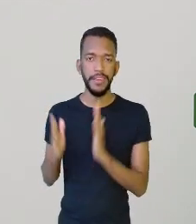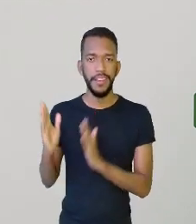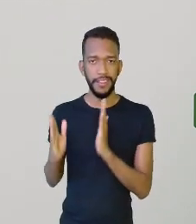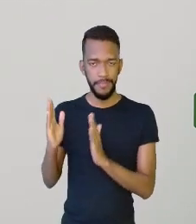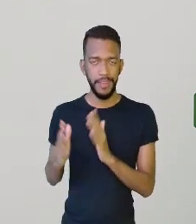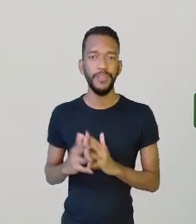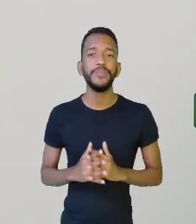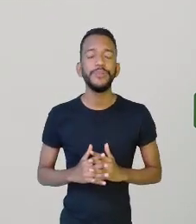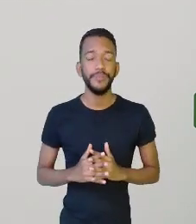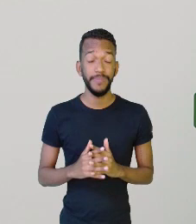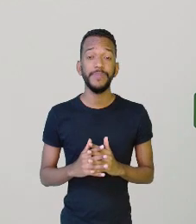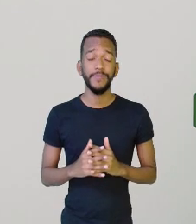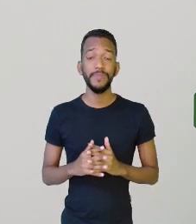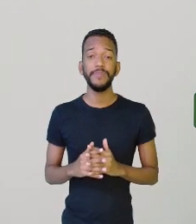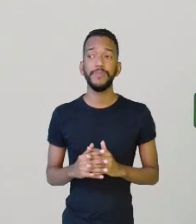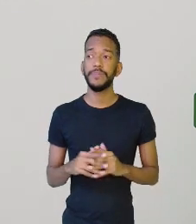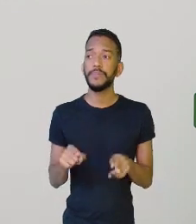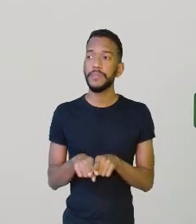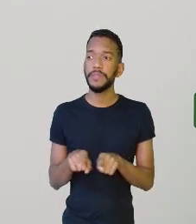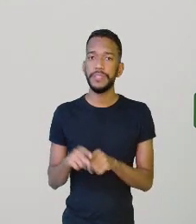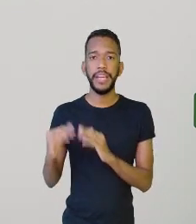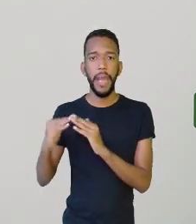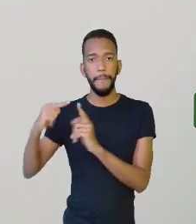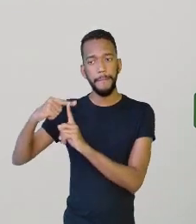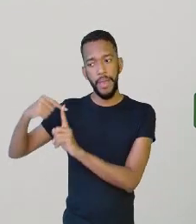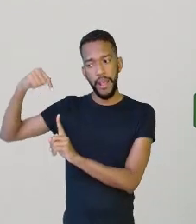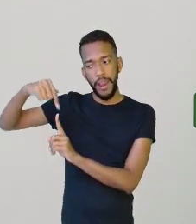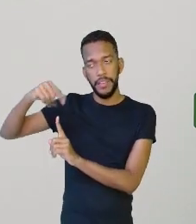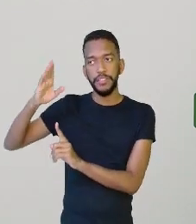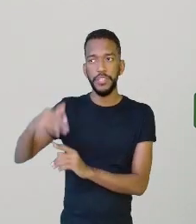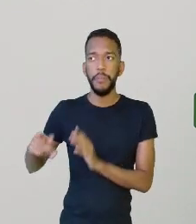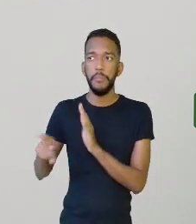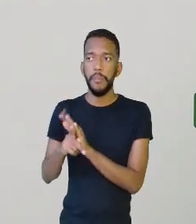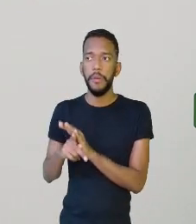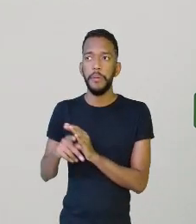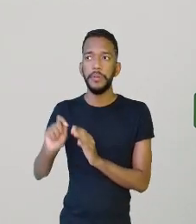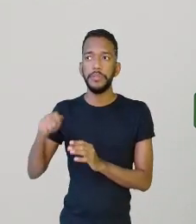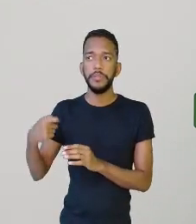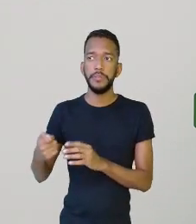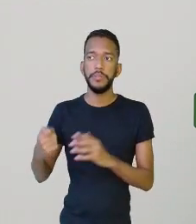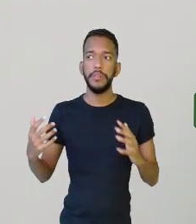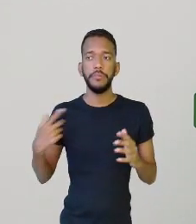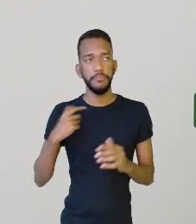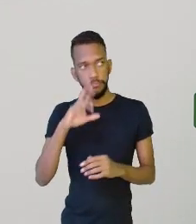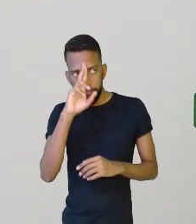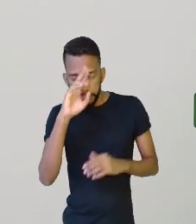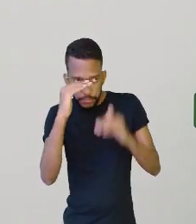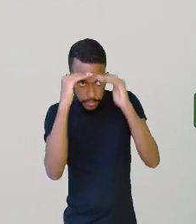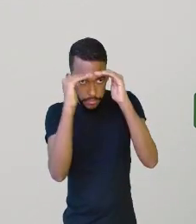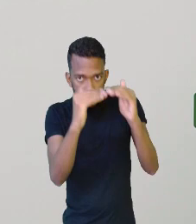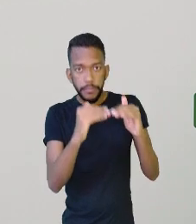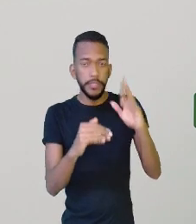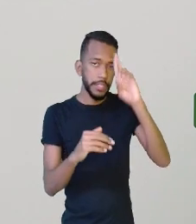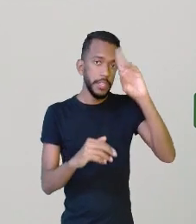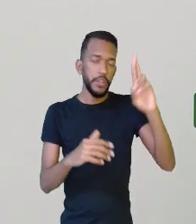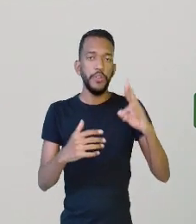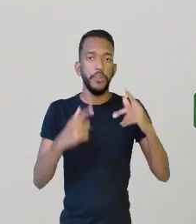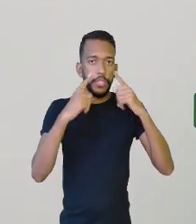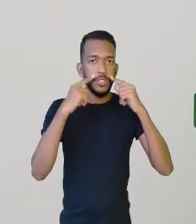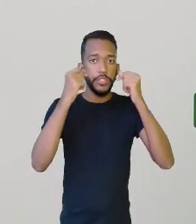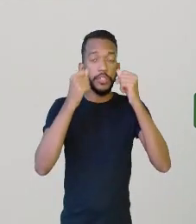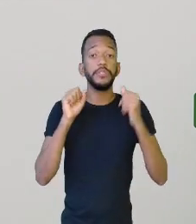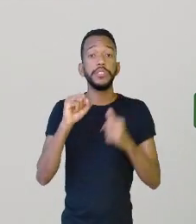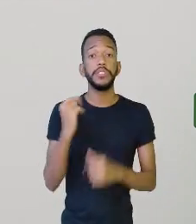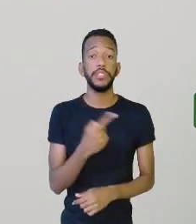também. Lembrando que essa capela ela responde, né, ao engenho, ao senhor do engenho. E aí, se a gente for colocar isso